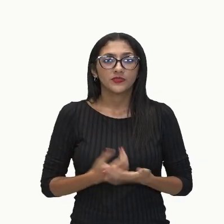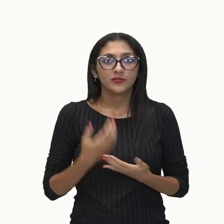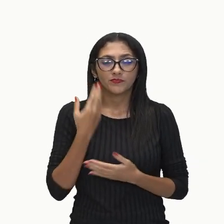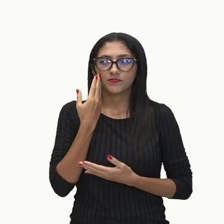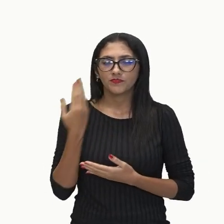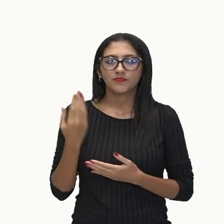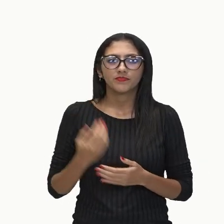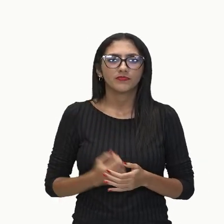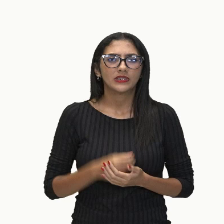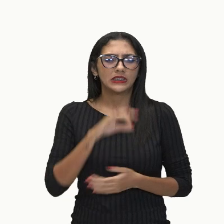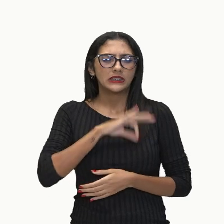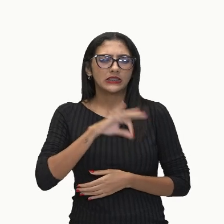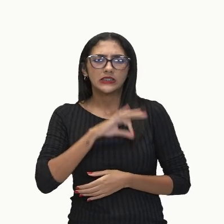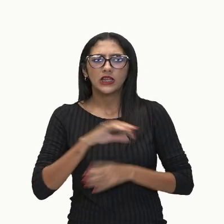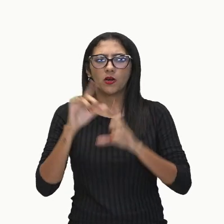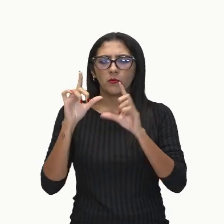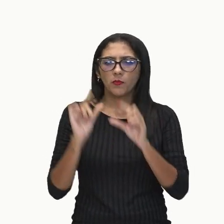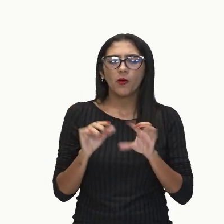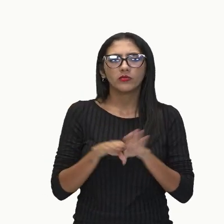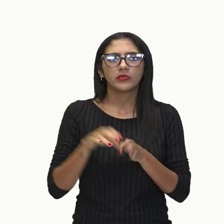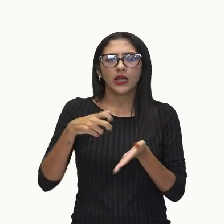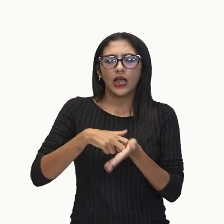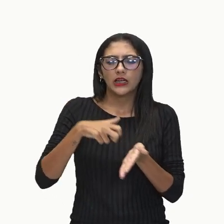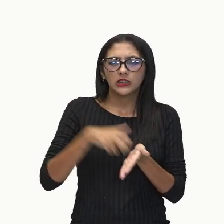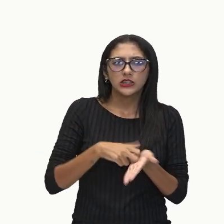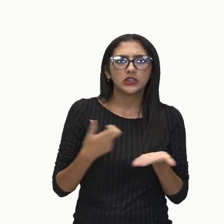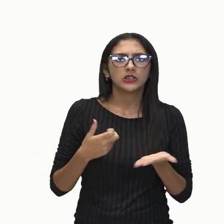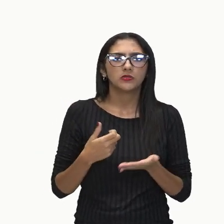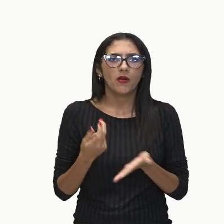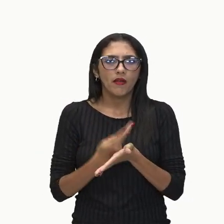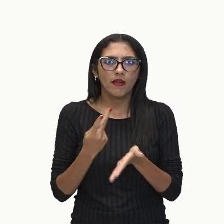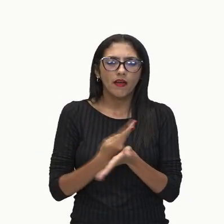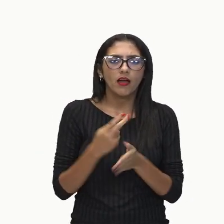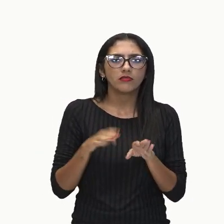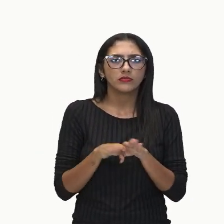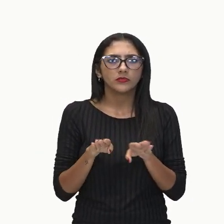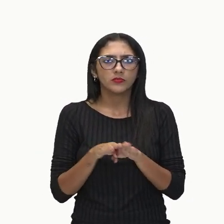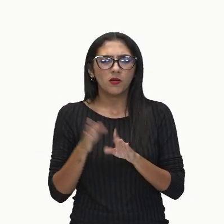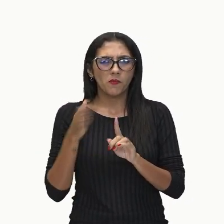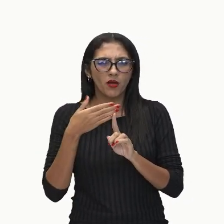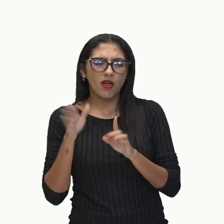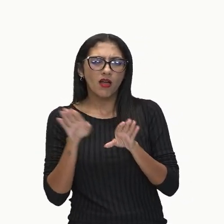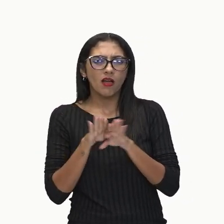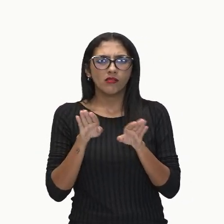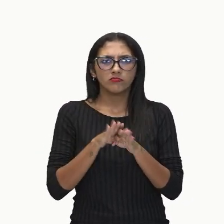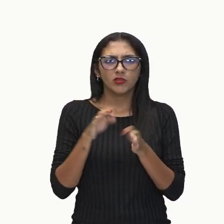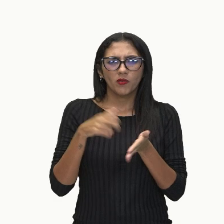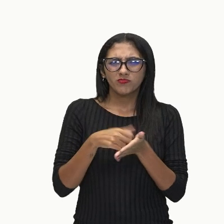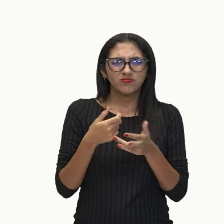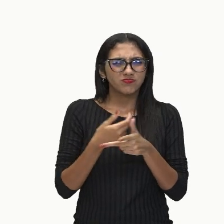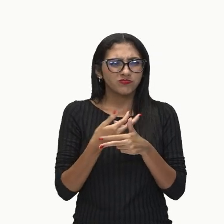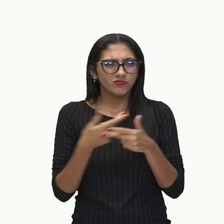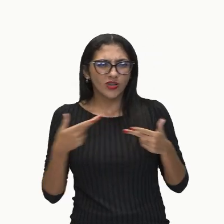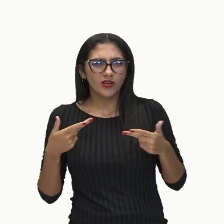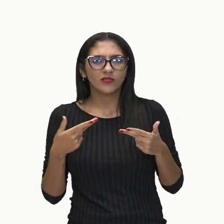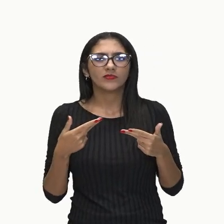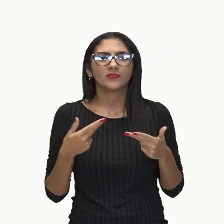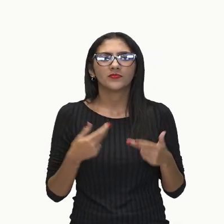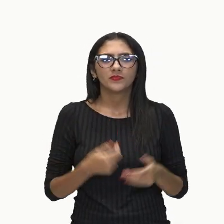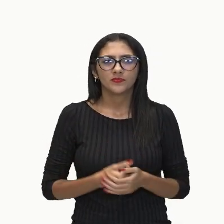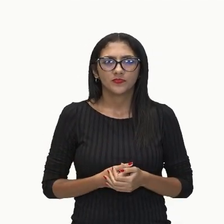do salário injusto, da punição injusta, da humilhação, da tortura, do horror. Retiramos algo e com